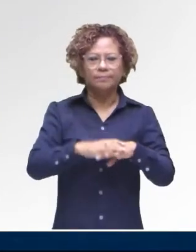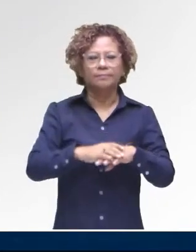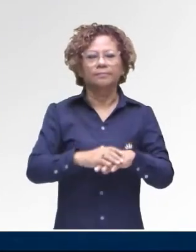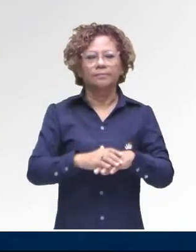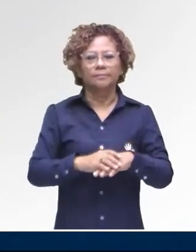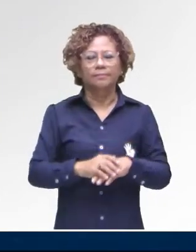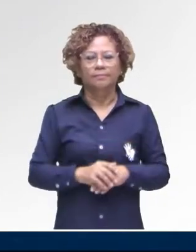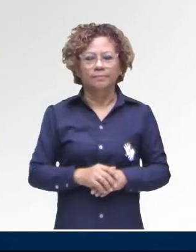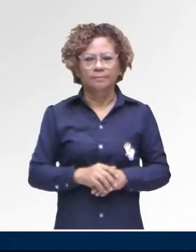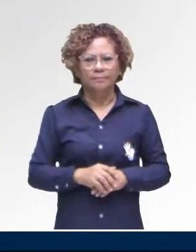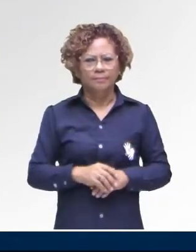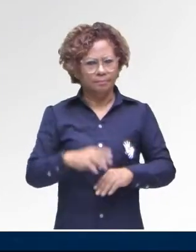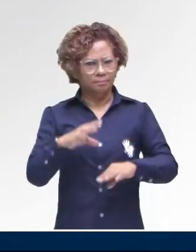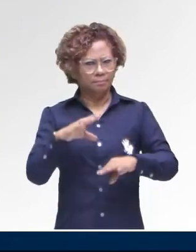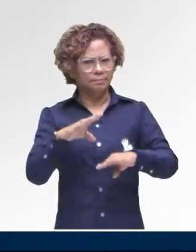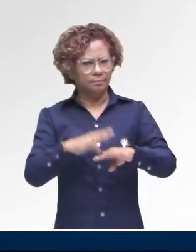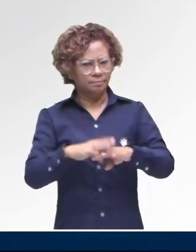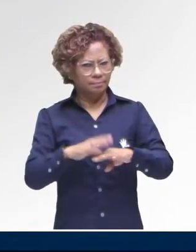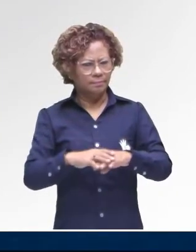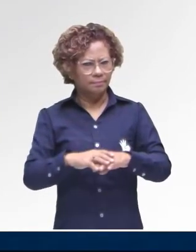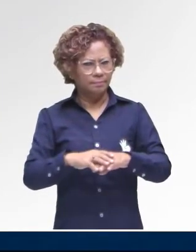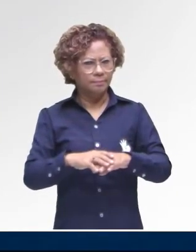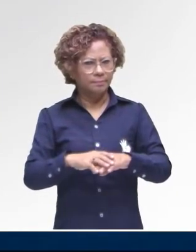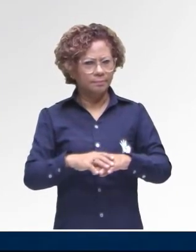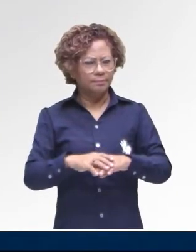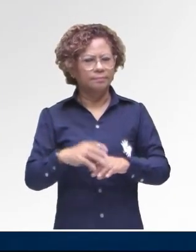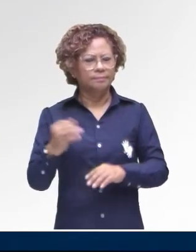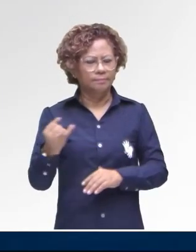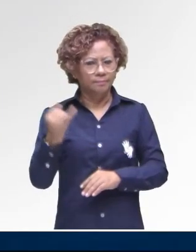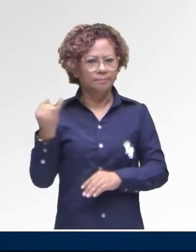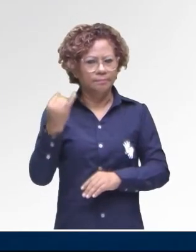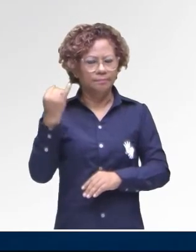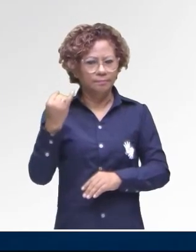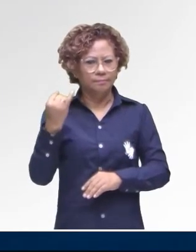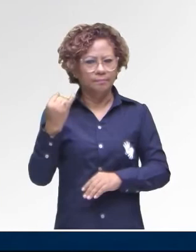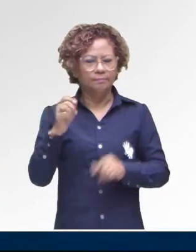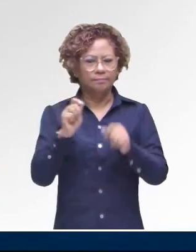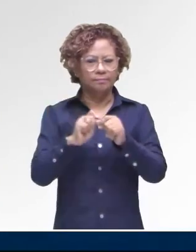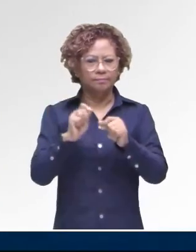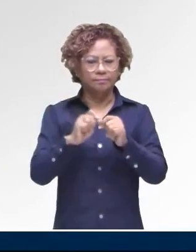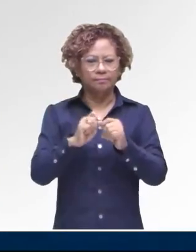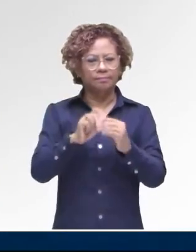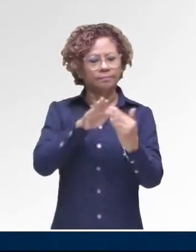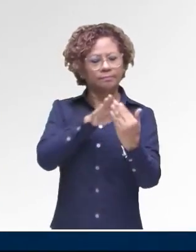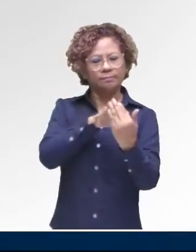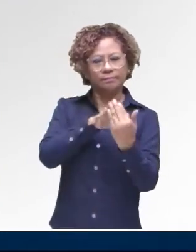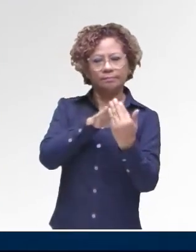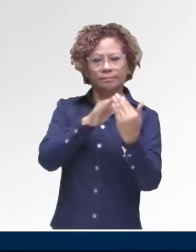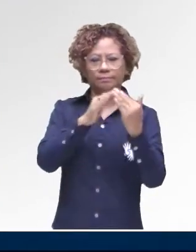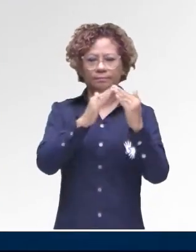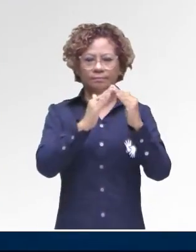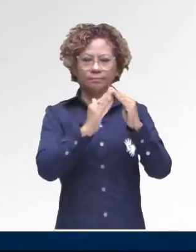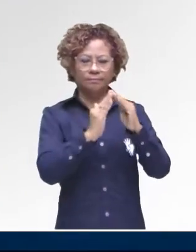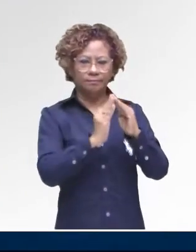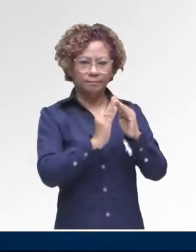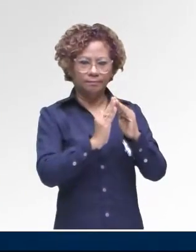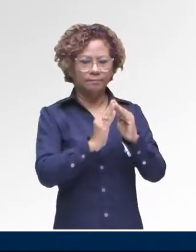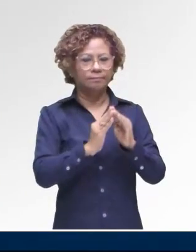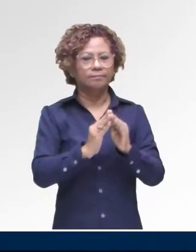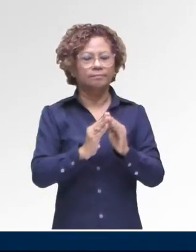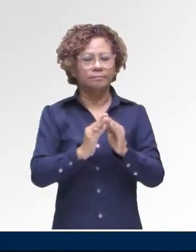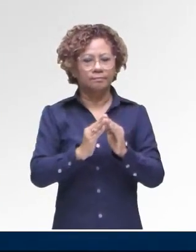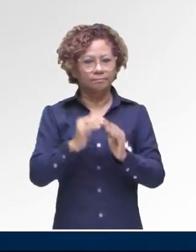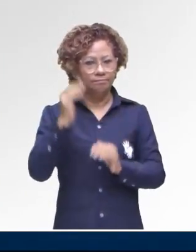medir terrenos, para projetar as famosas pirâmides. Tão famosa a geometria egípcia, de